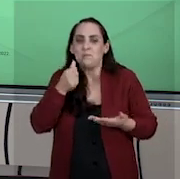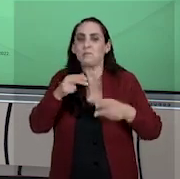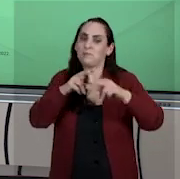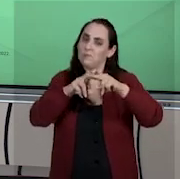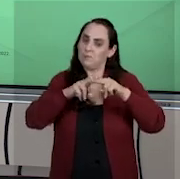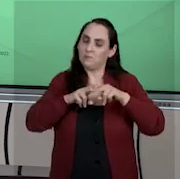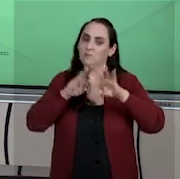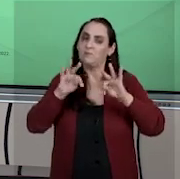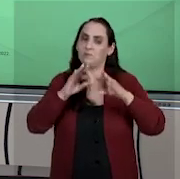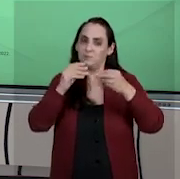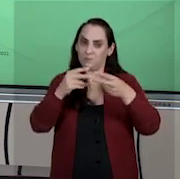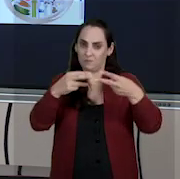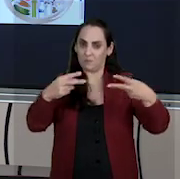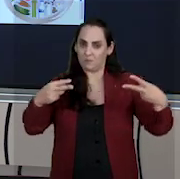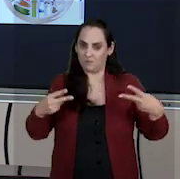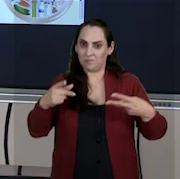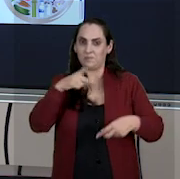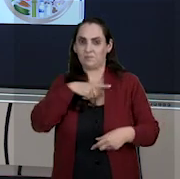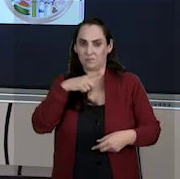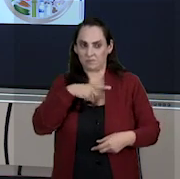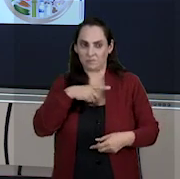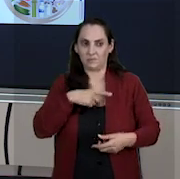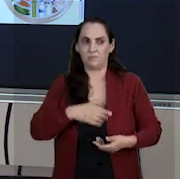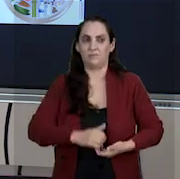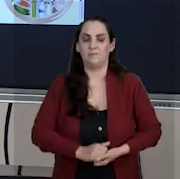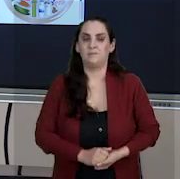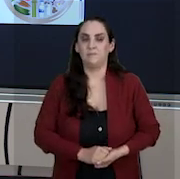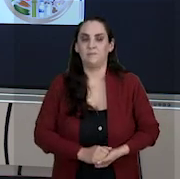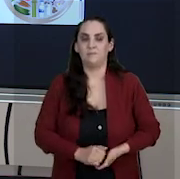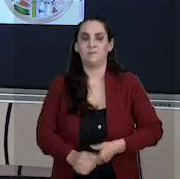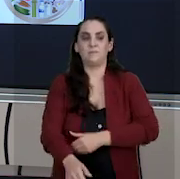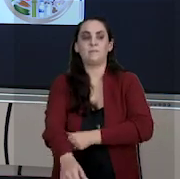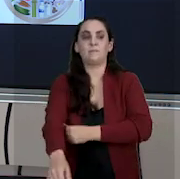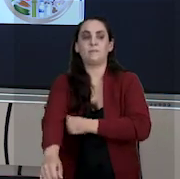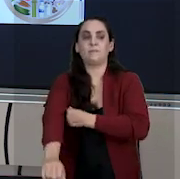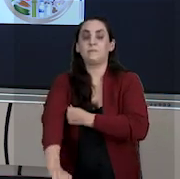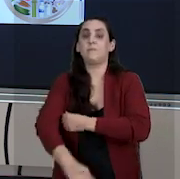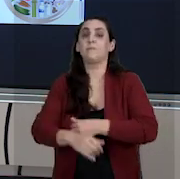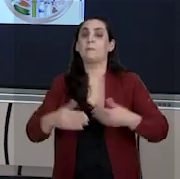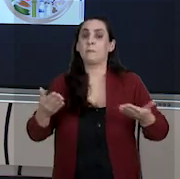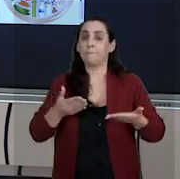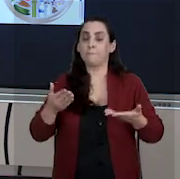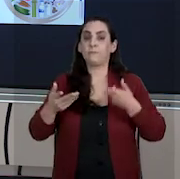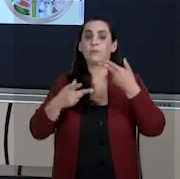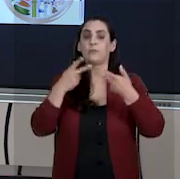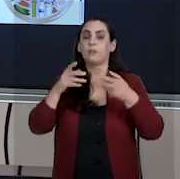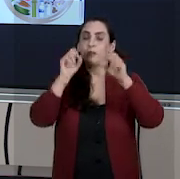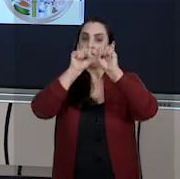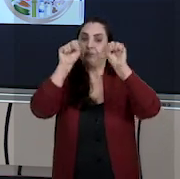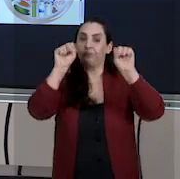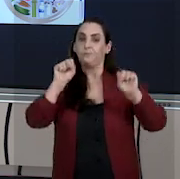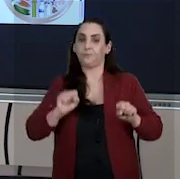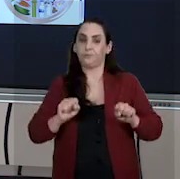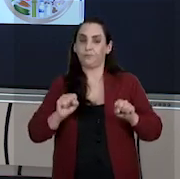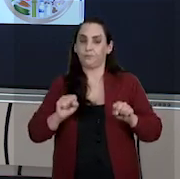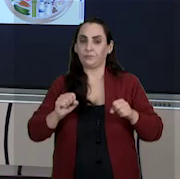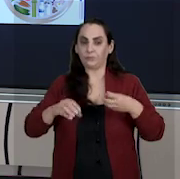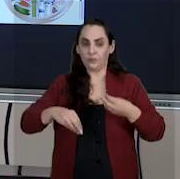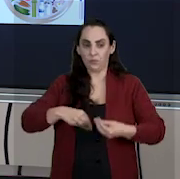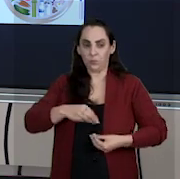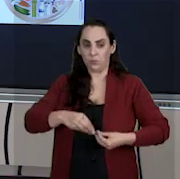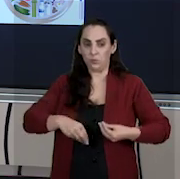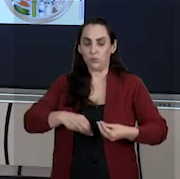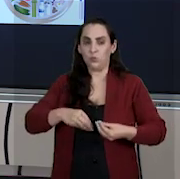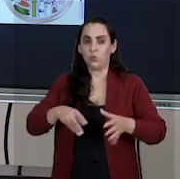ela possui, tá? Bom, nós estamos falando do sistema digestório e aí não tem como